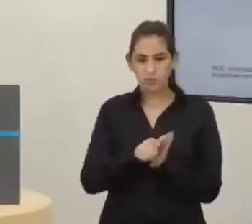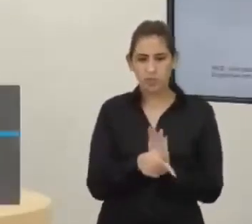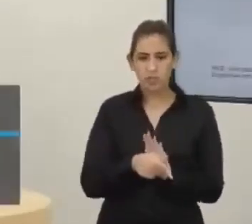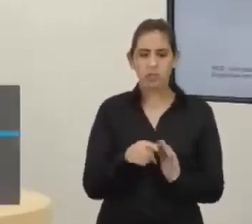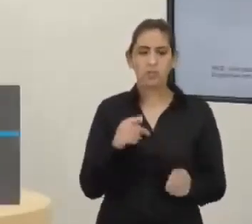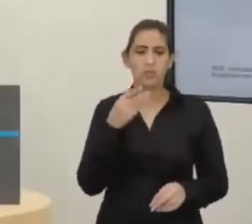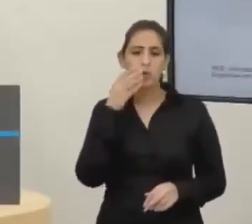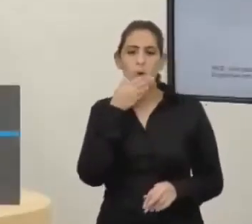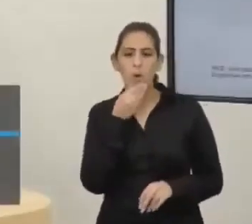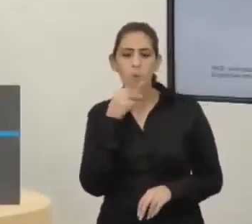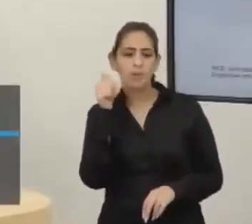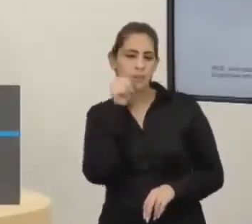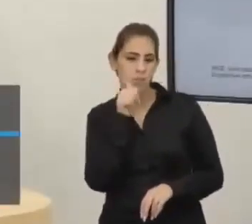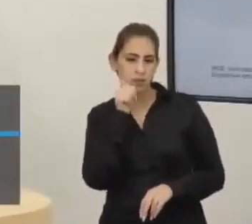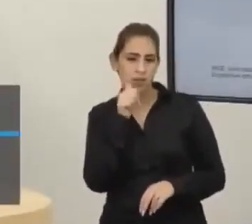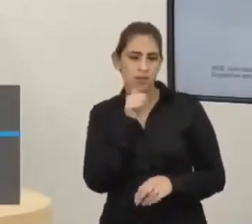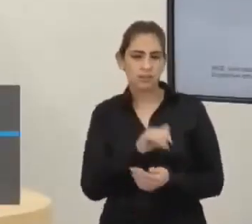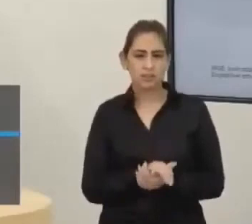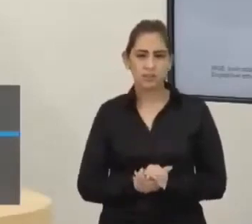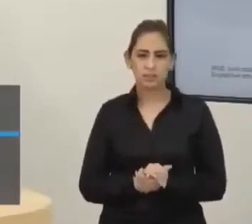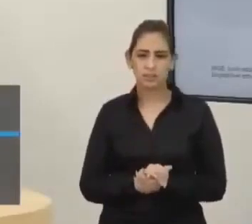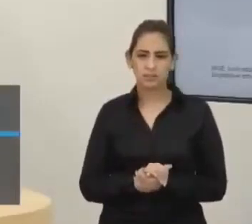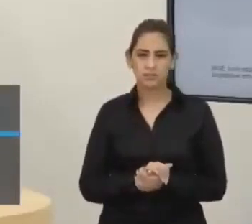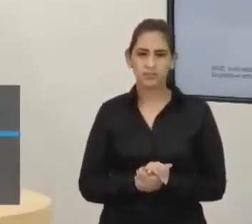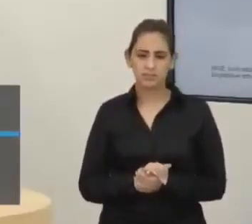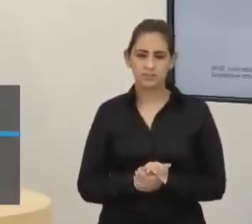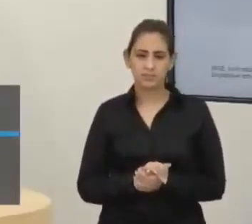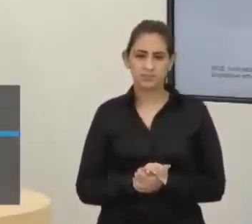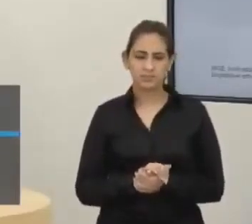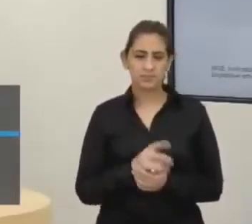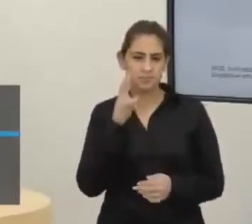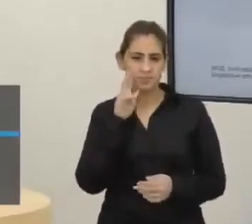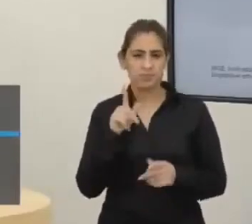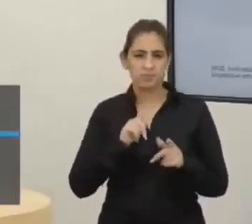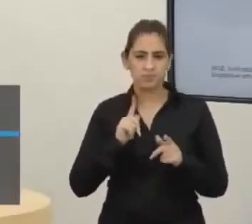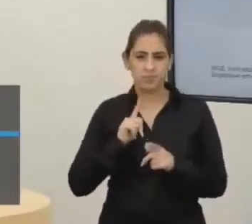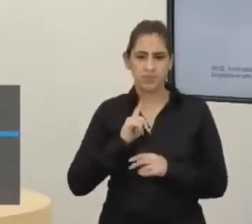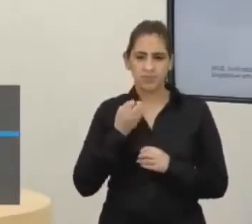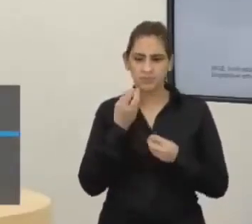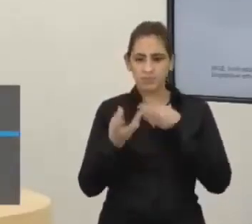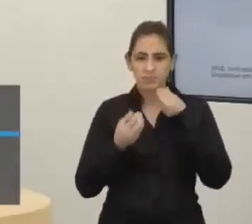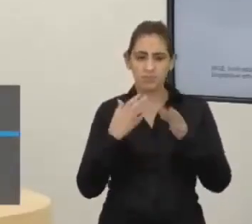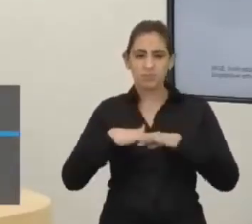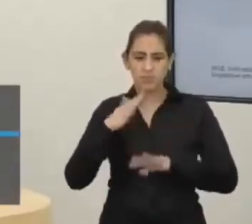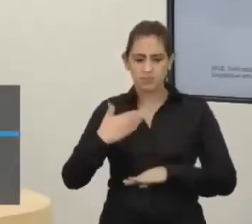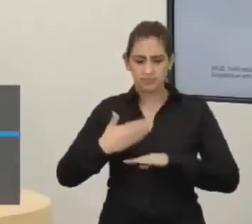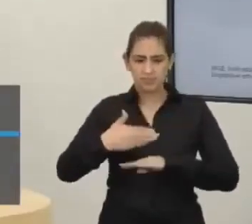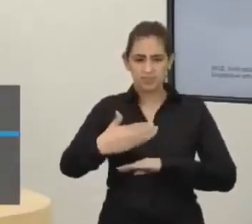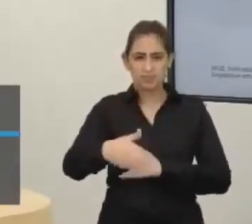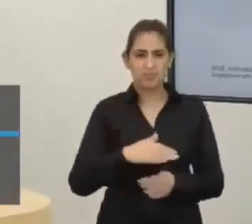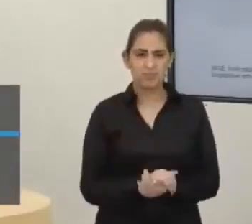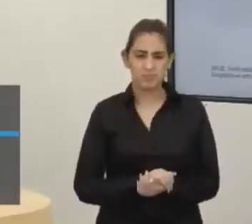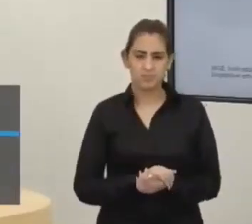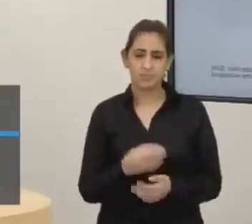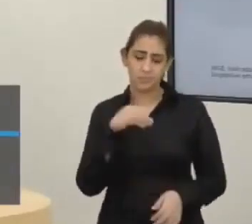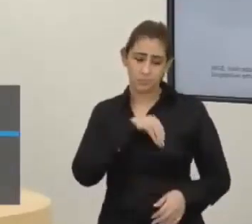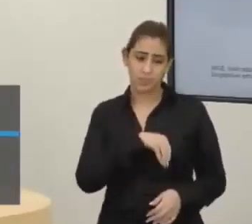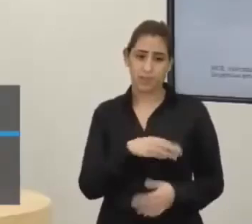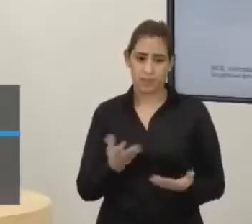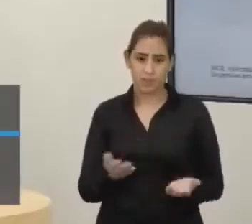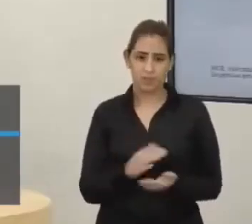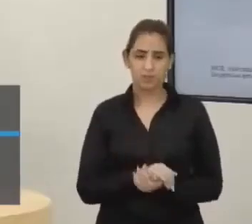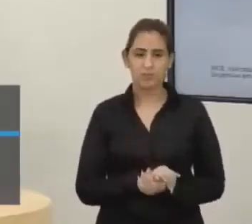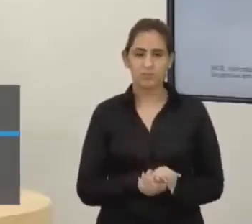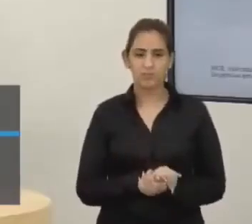mulheres o que vai fazer as crenças é o que a gente vai ver dados mais para frente aí tá certo que a questão aí do salário né